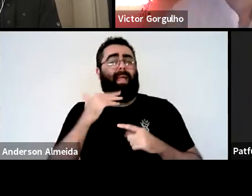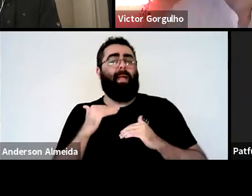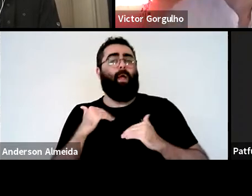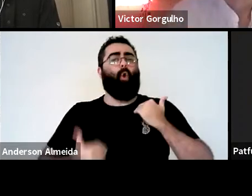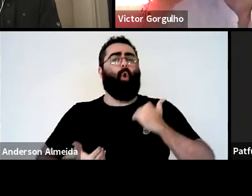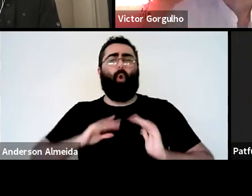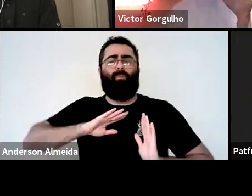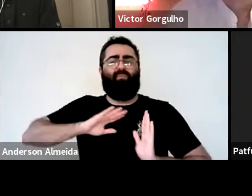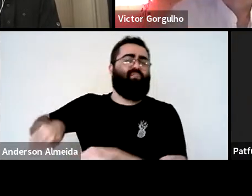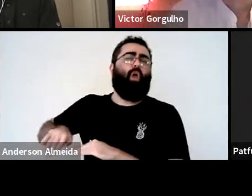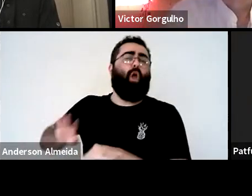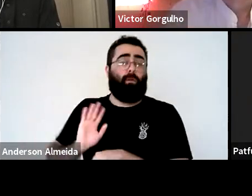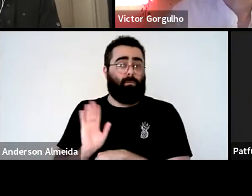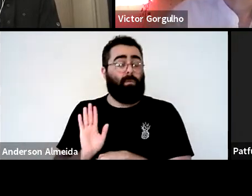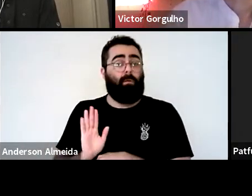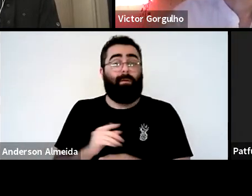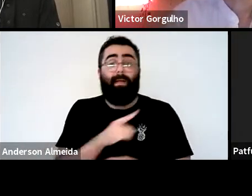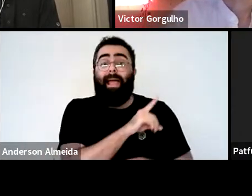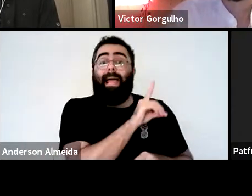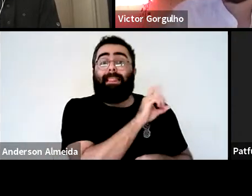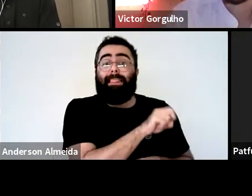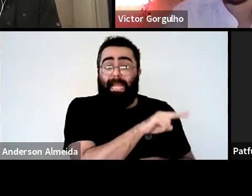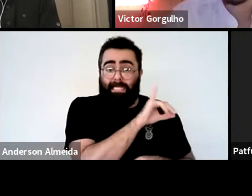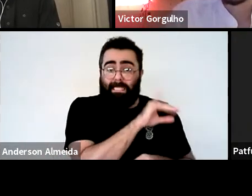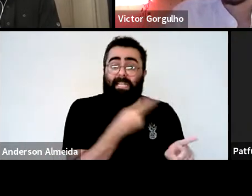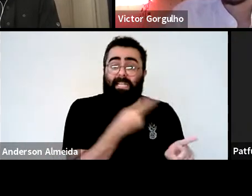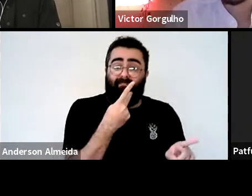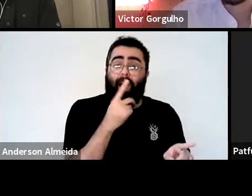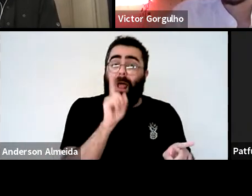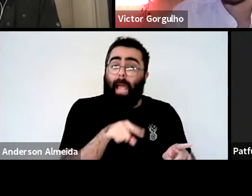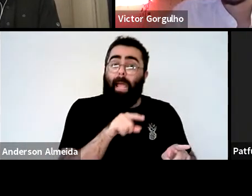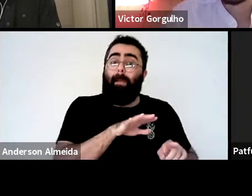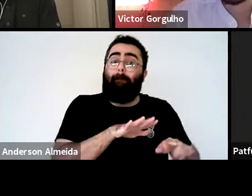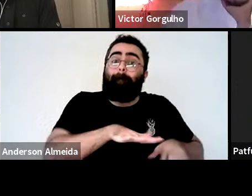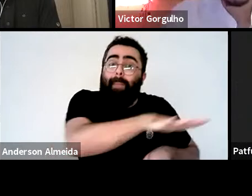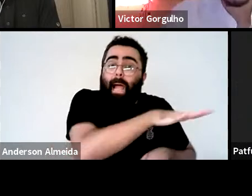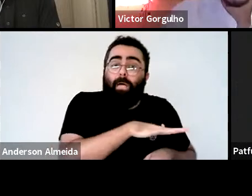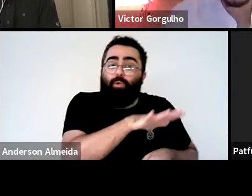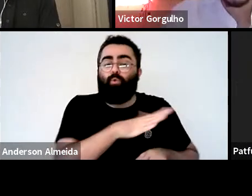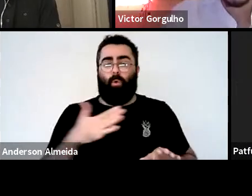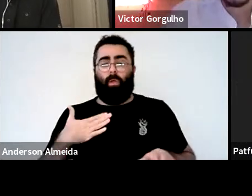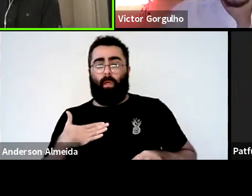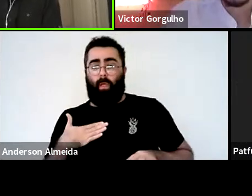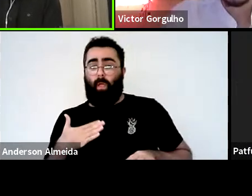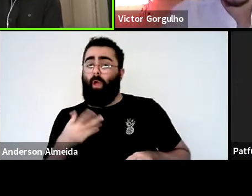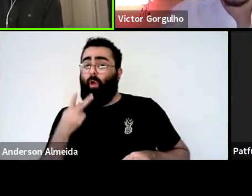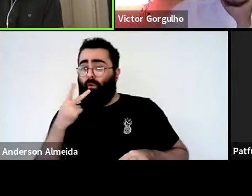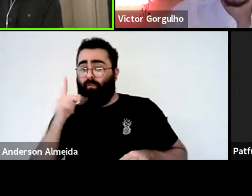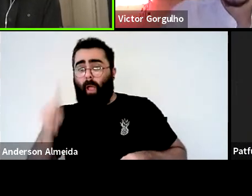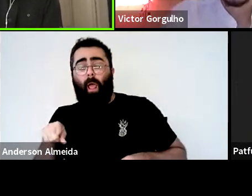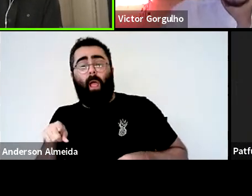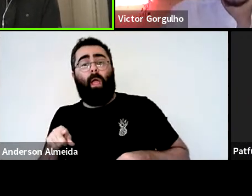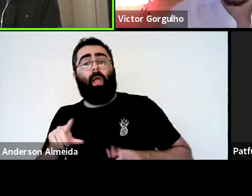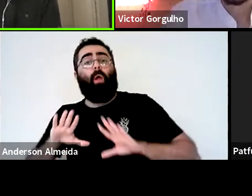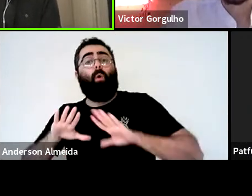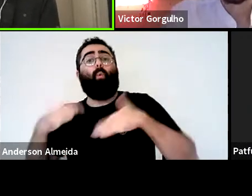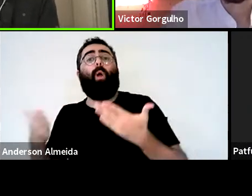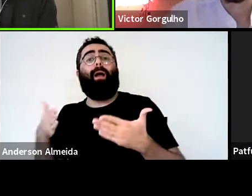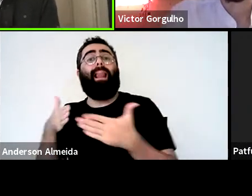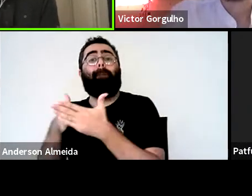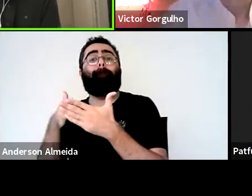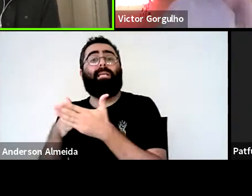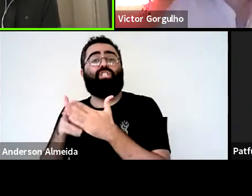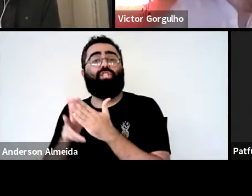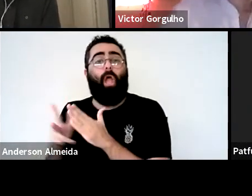isso de repúdio à espacialidade, e eu vou falar, eu tenho que chamar de momento do corte. Momento do corte? Isso. Momento do